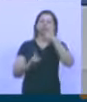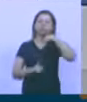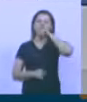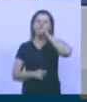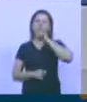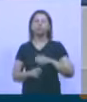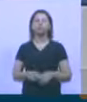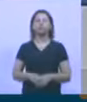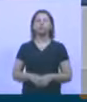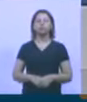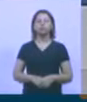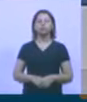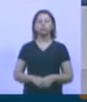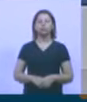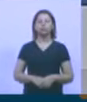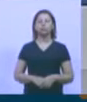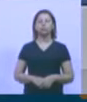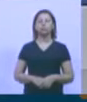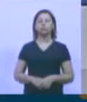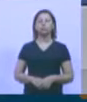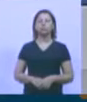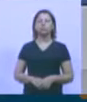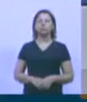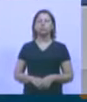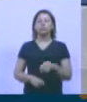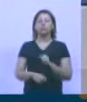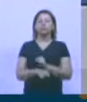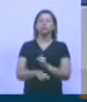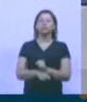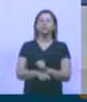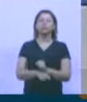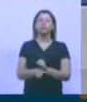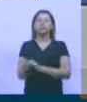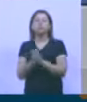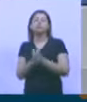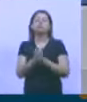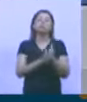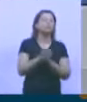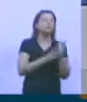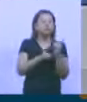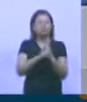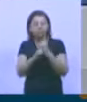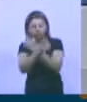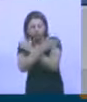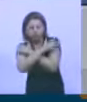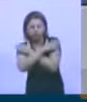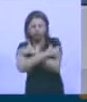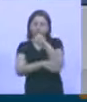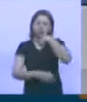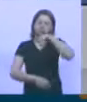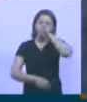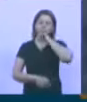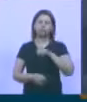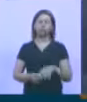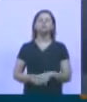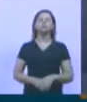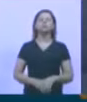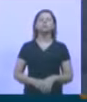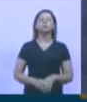waiting to meet and hug her mother. Ela estava ansiosa para encontrar e abraçar a mãe. Whom she had not seen